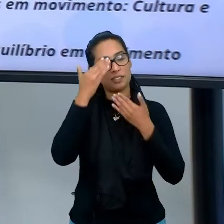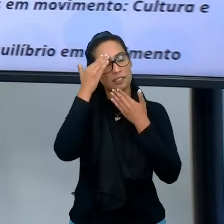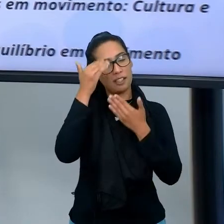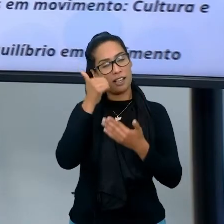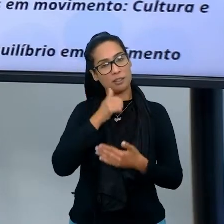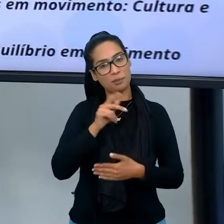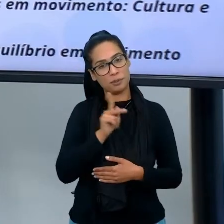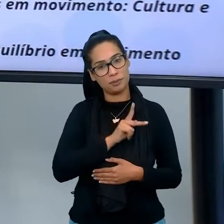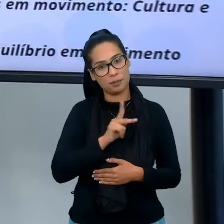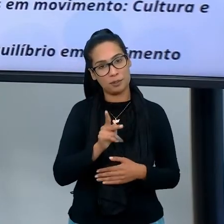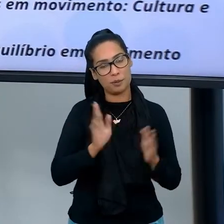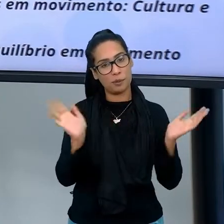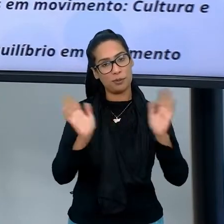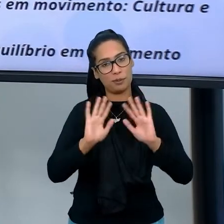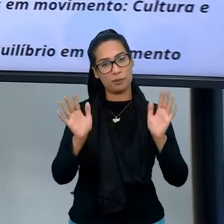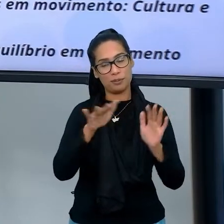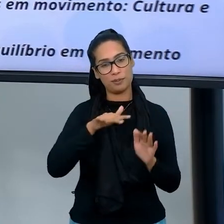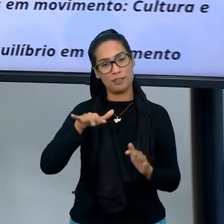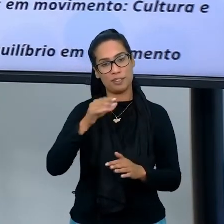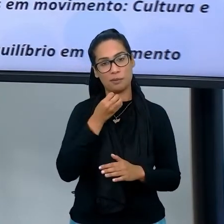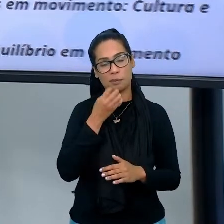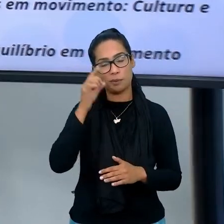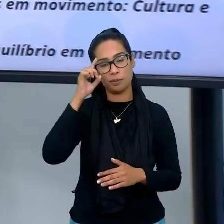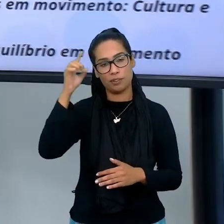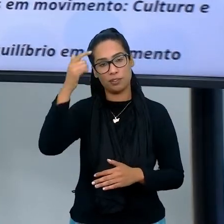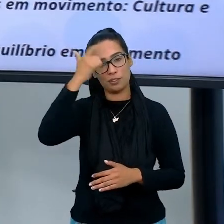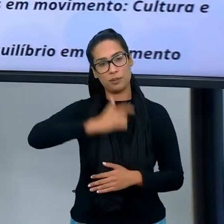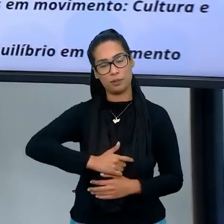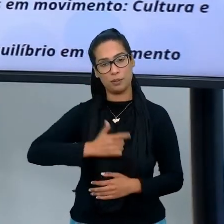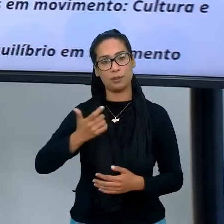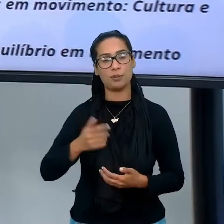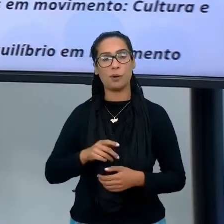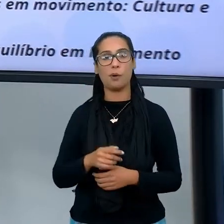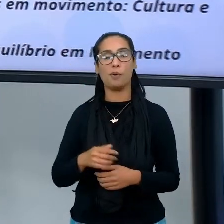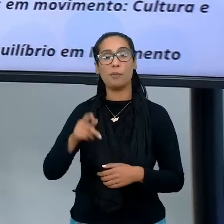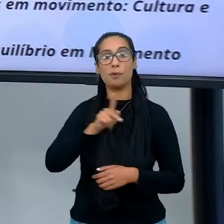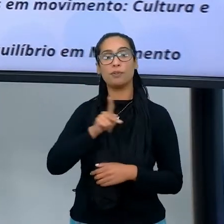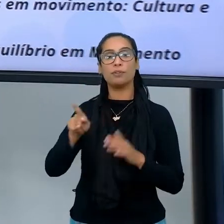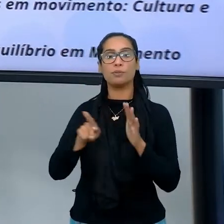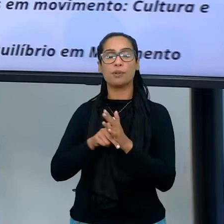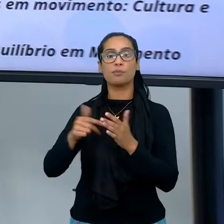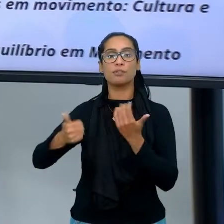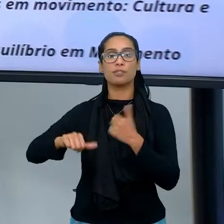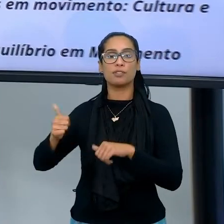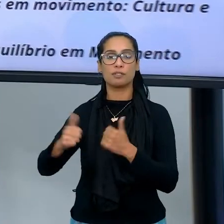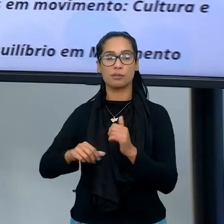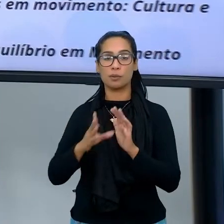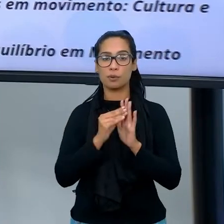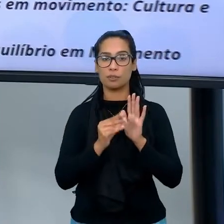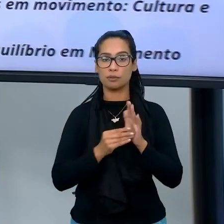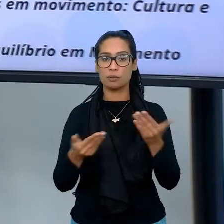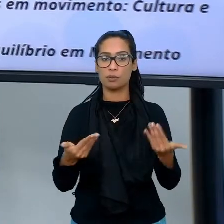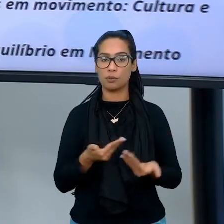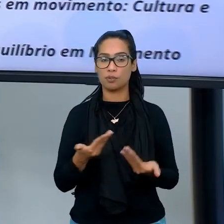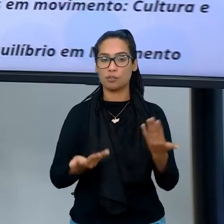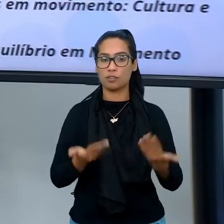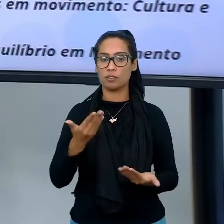professor. Obrigado a todos. Bom dia. Sou o professor Luiz de Química e hoje eu vou dar para vocês aqui o conteúdo de equilíbrio